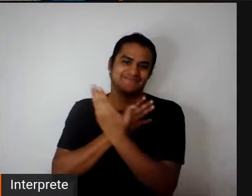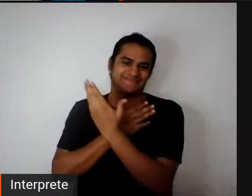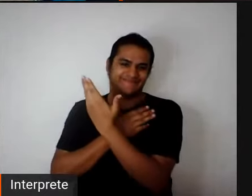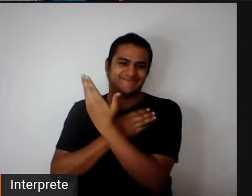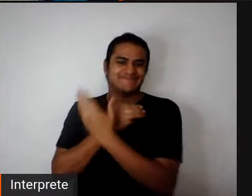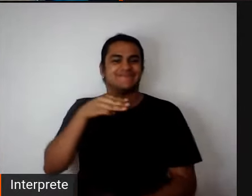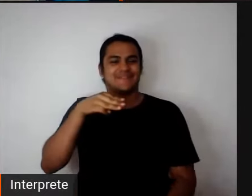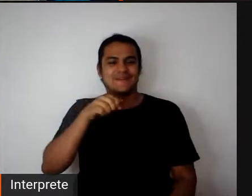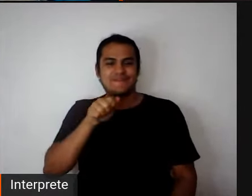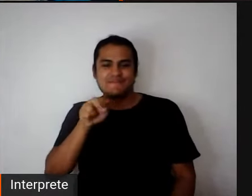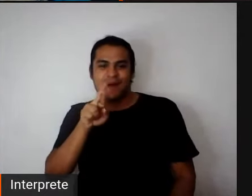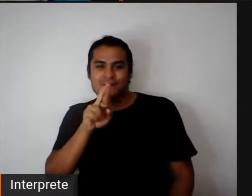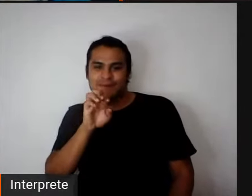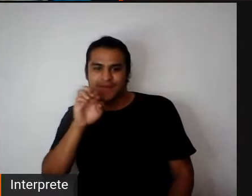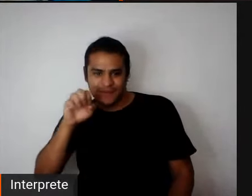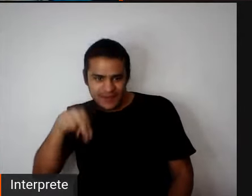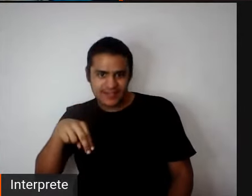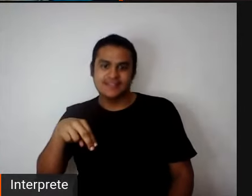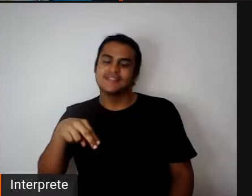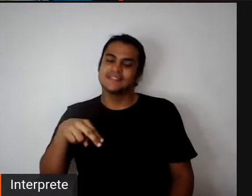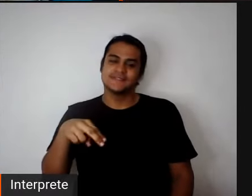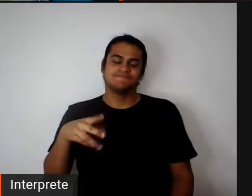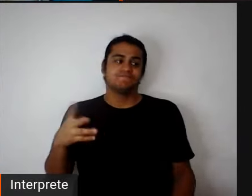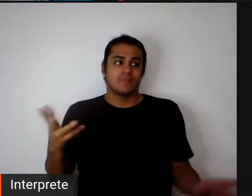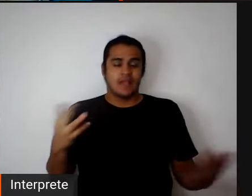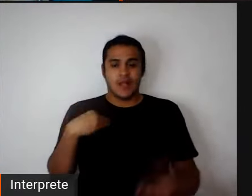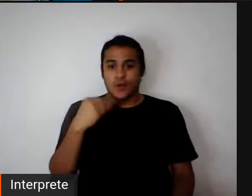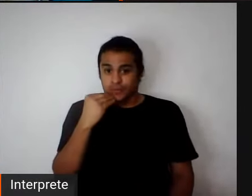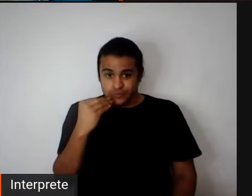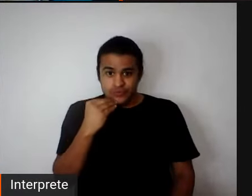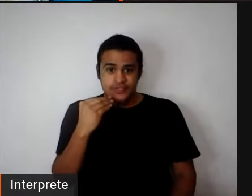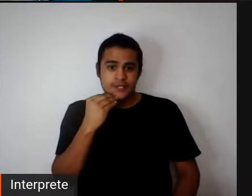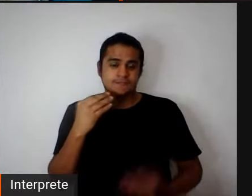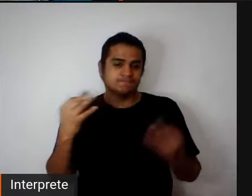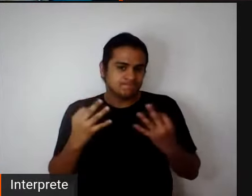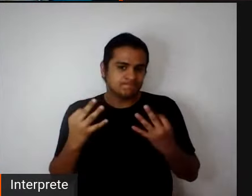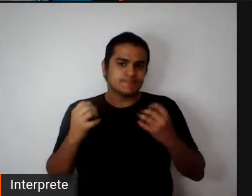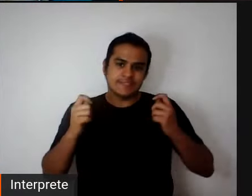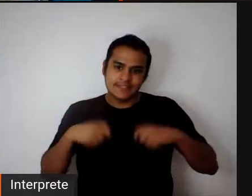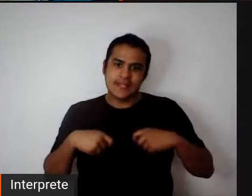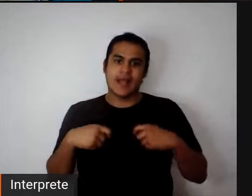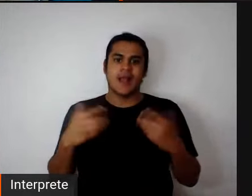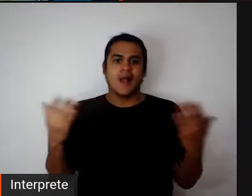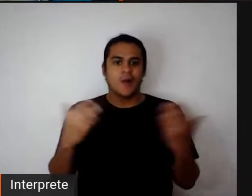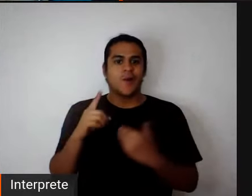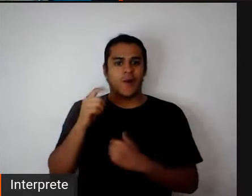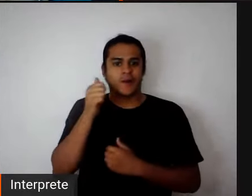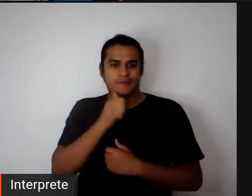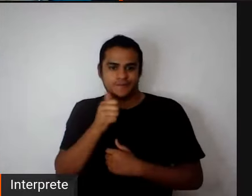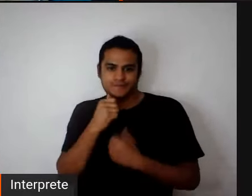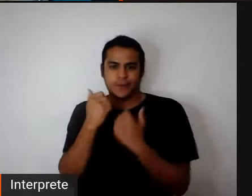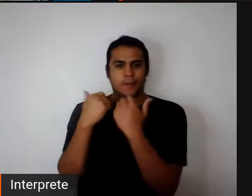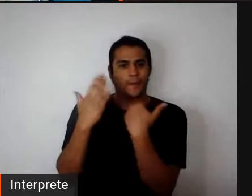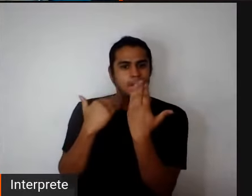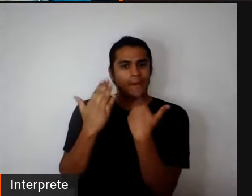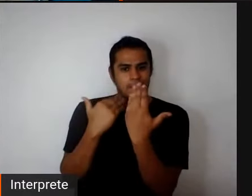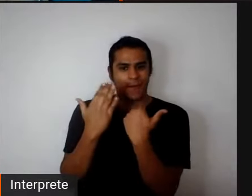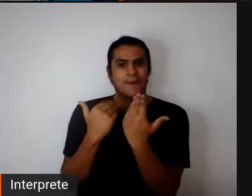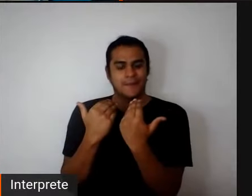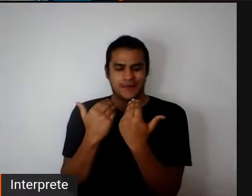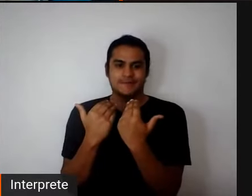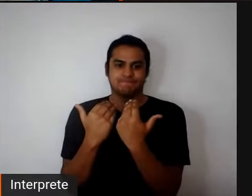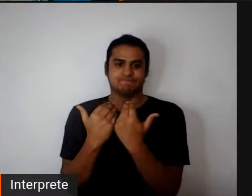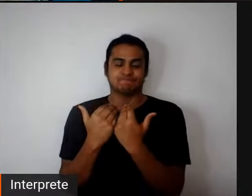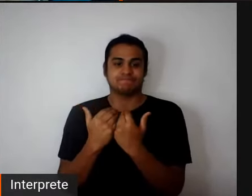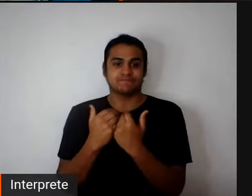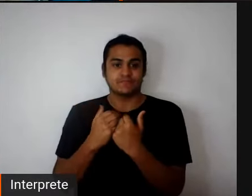E é uma oportunidade enorme para todos nós, né, conversarmos com Maureen, né? Esse é um evento